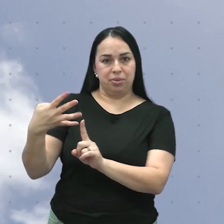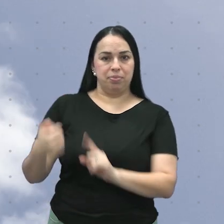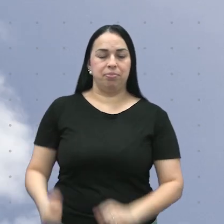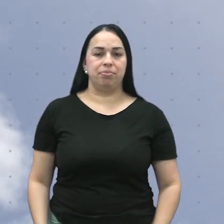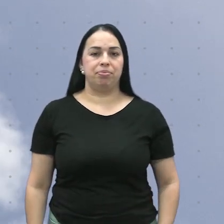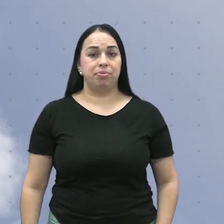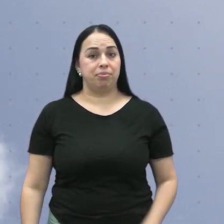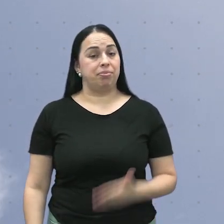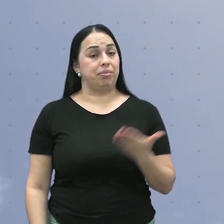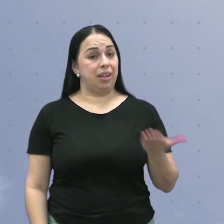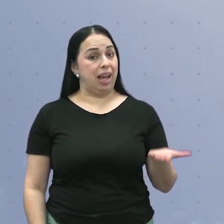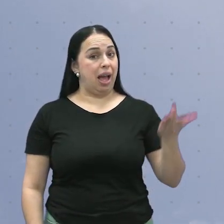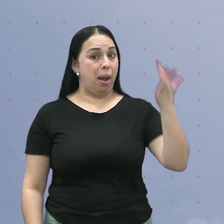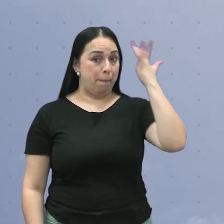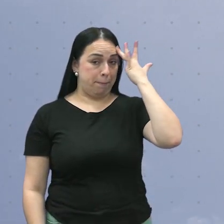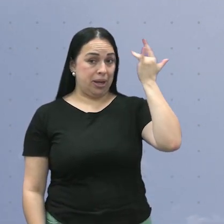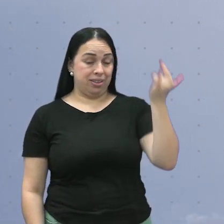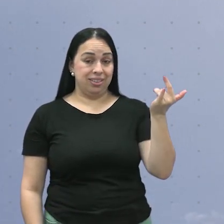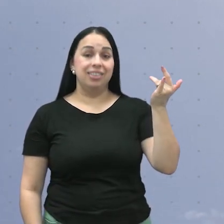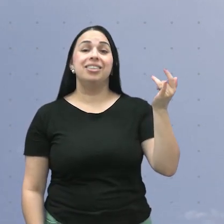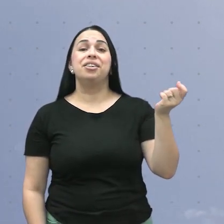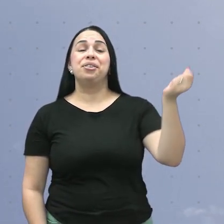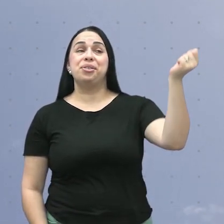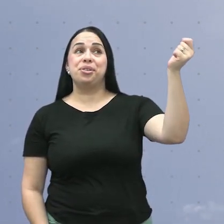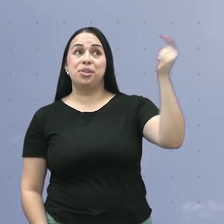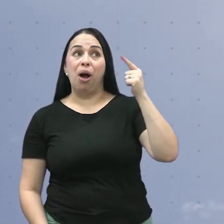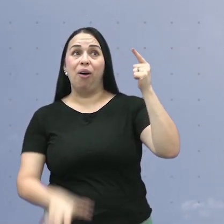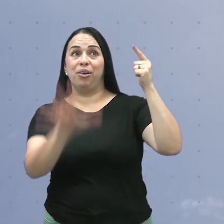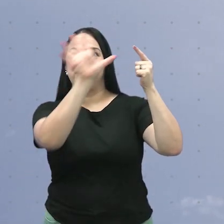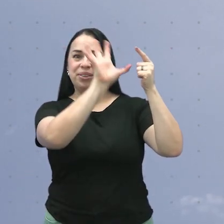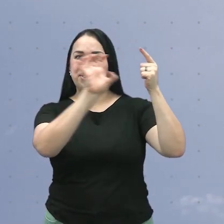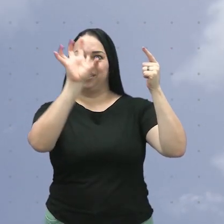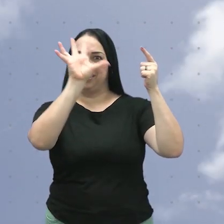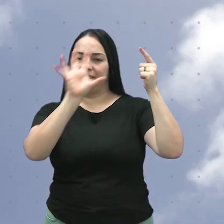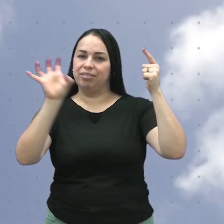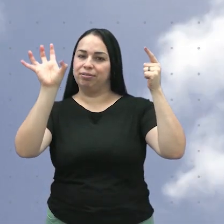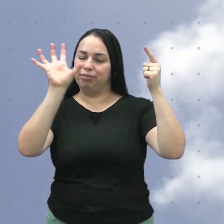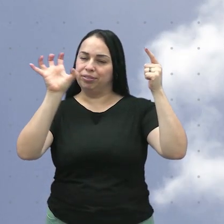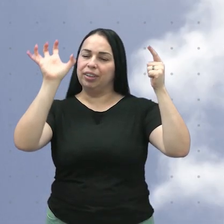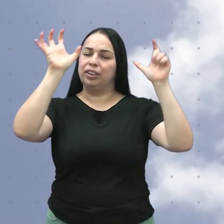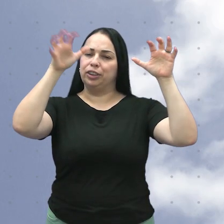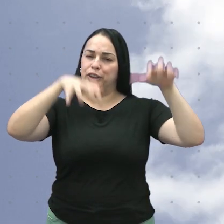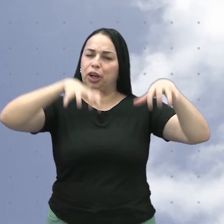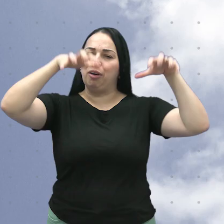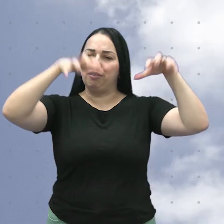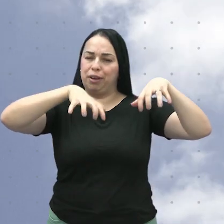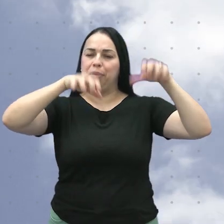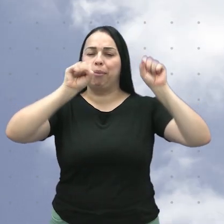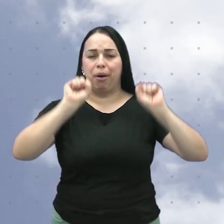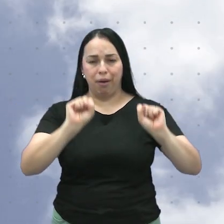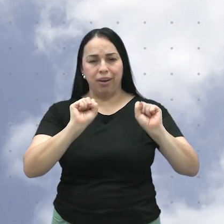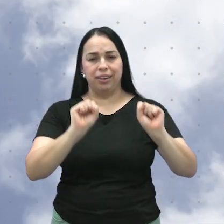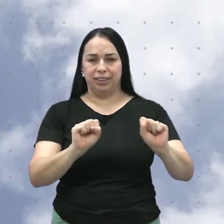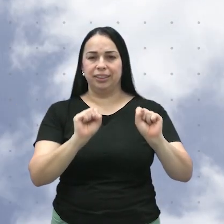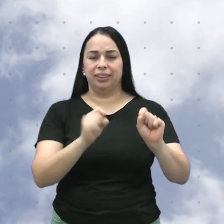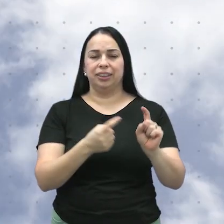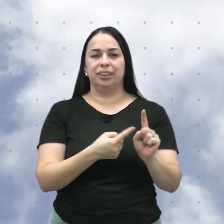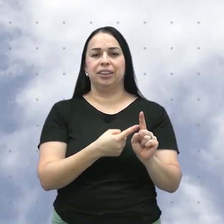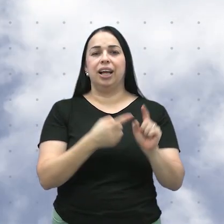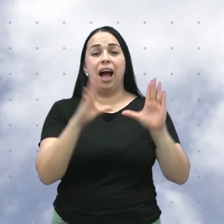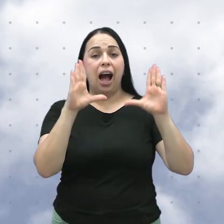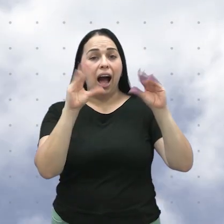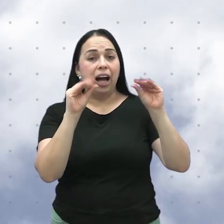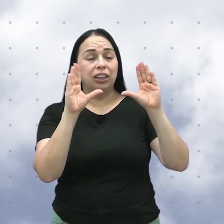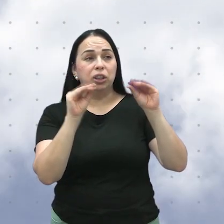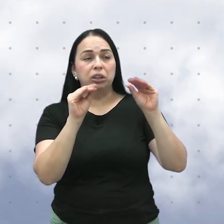de 14. Já amanhã, o dia será de sol entre nuvens, mas com possibilidade de chuva a qualquer momento. À noite,